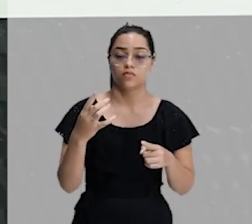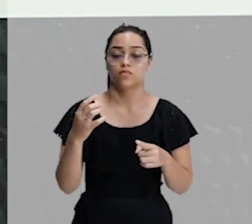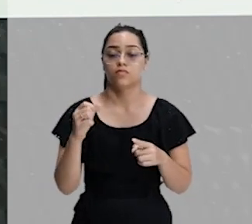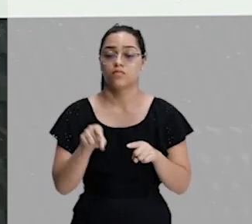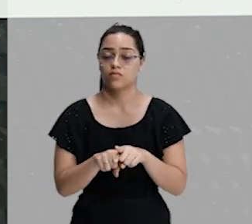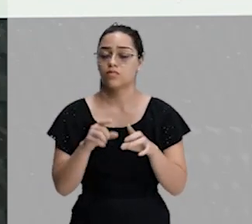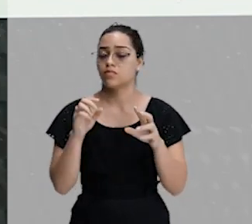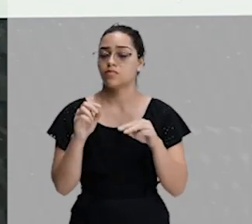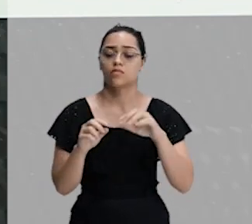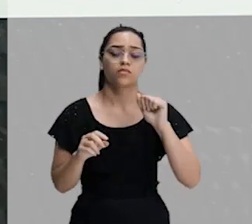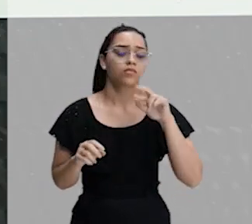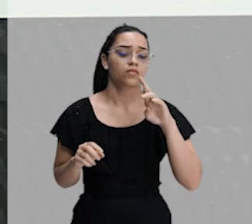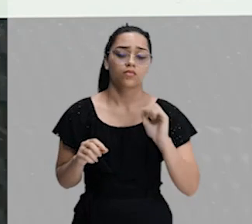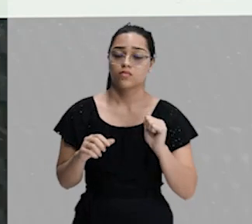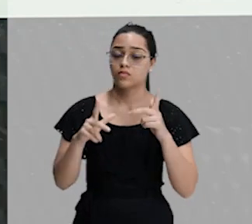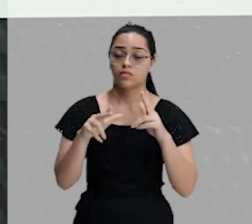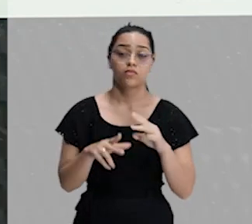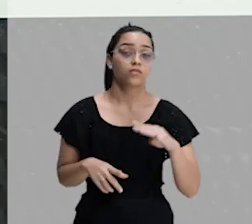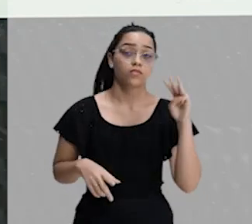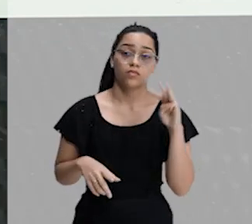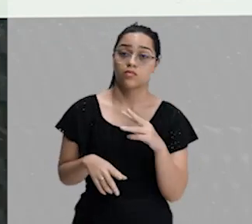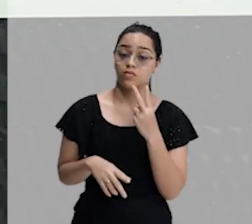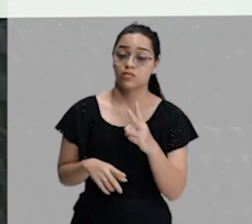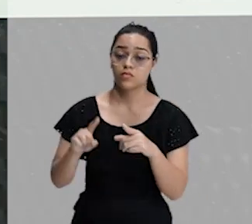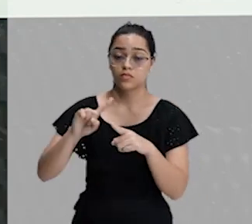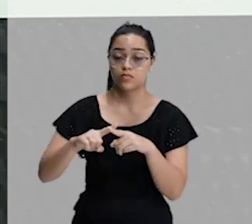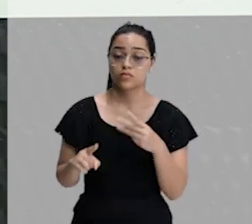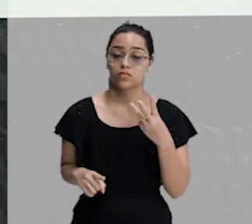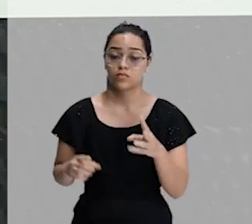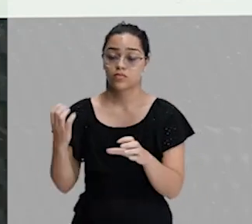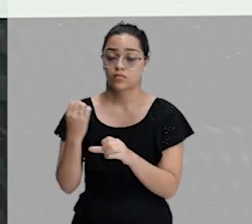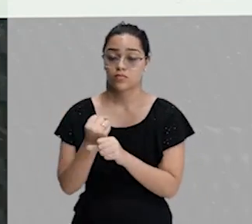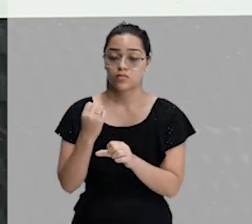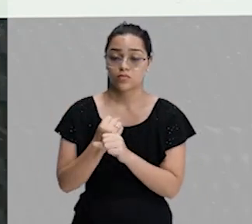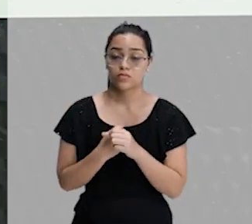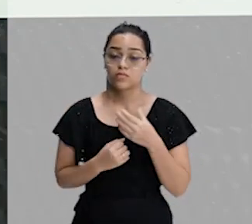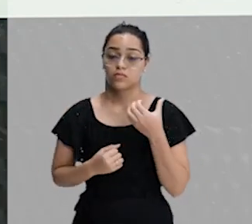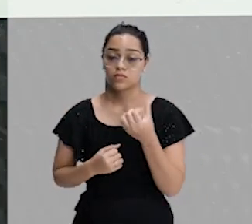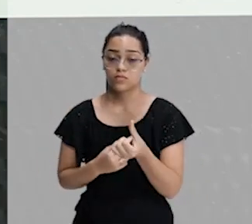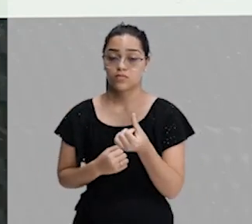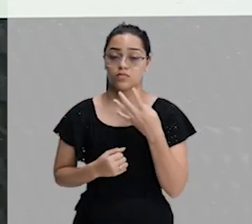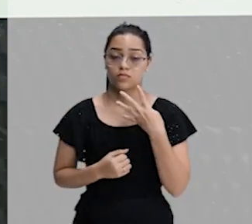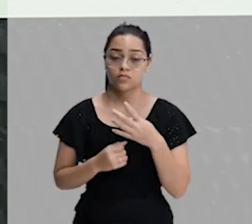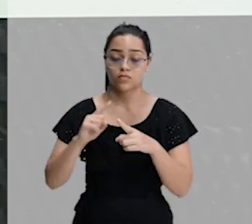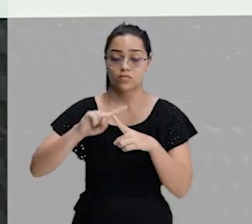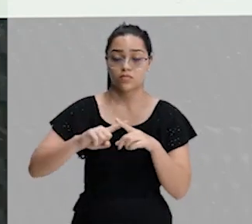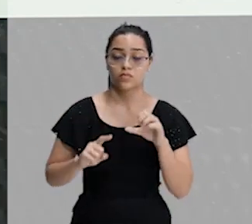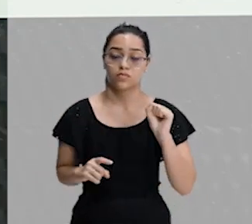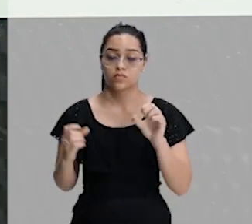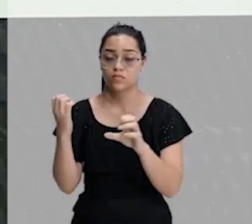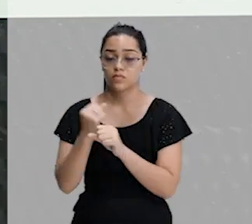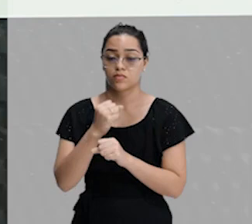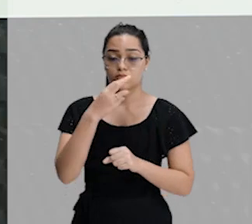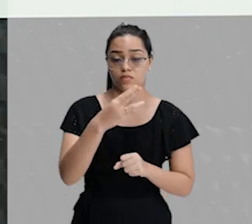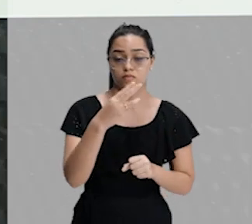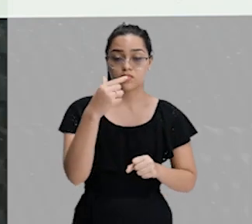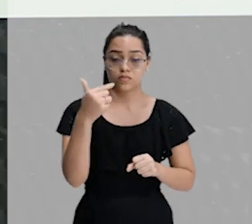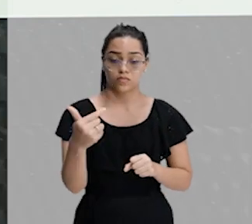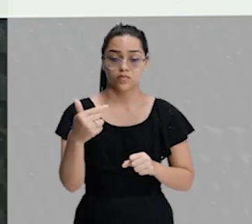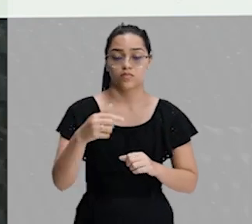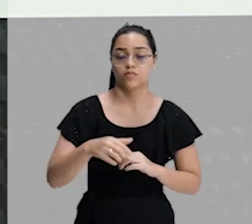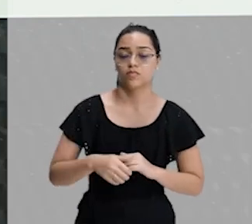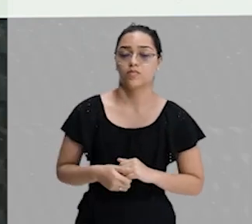ser igual aqui. 2 vezes 3 dá 6, né? 4 vezes 8 dá